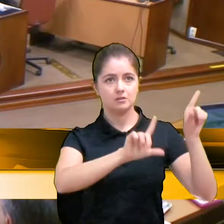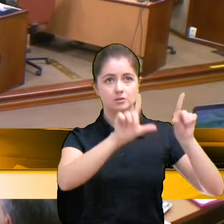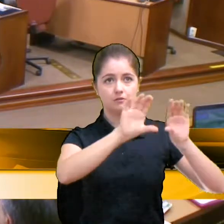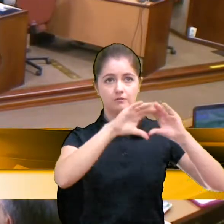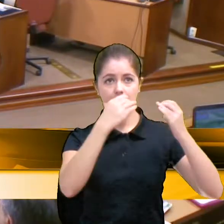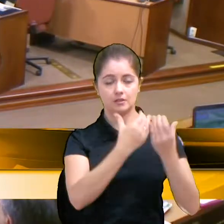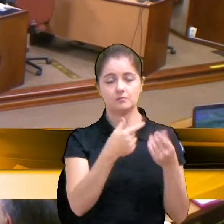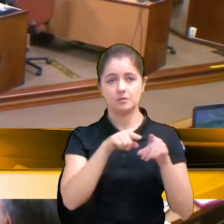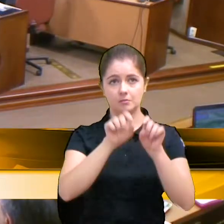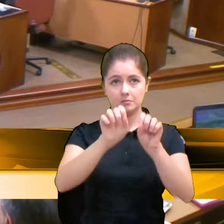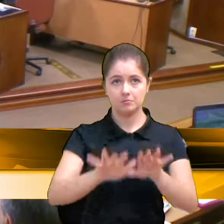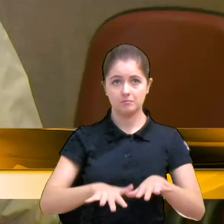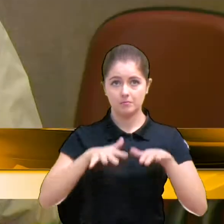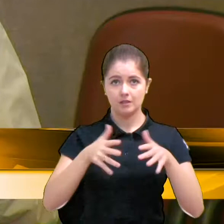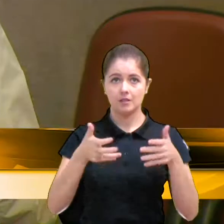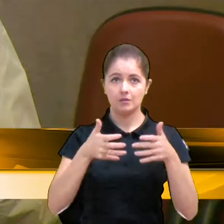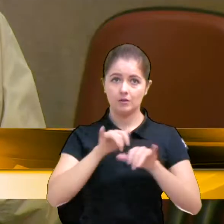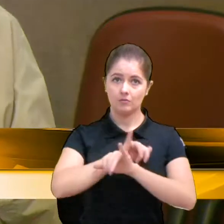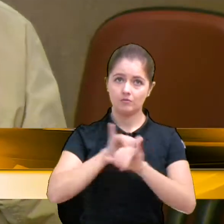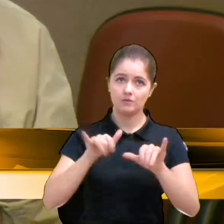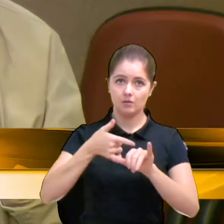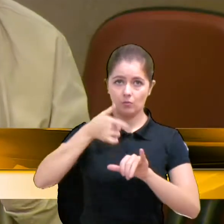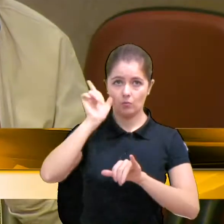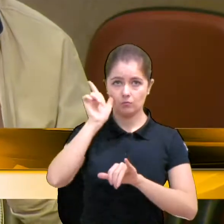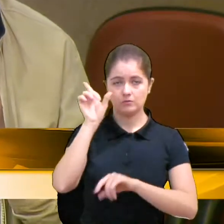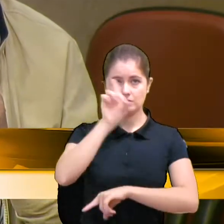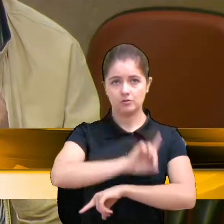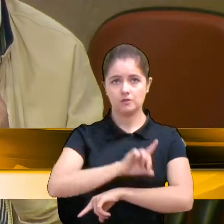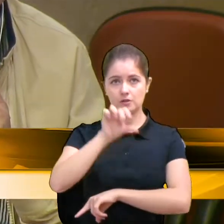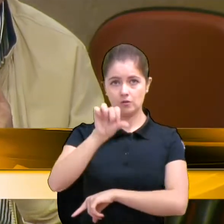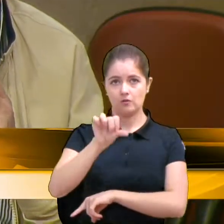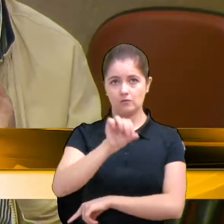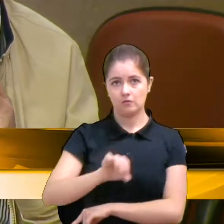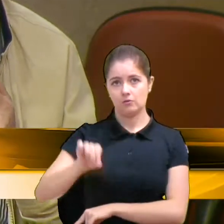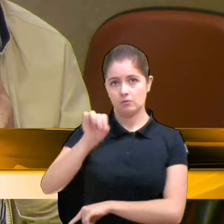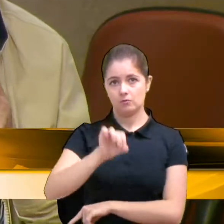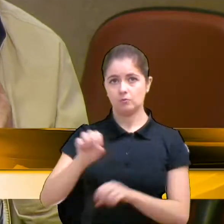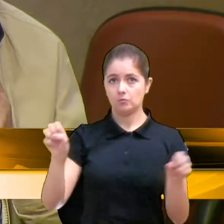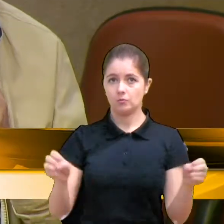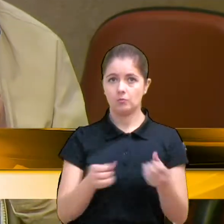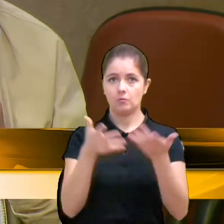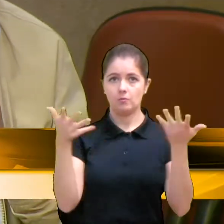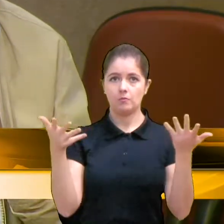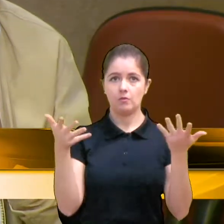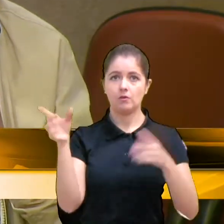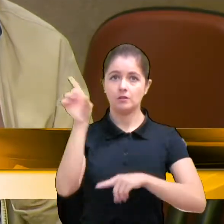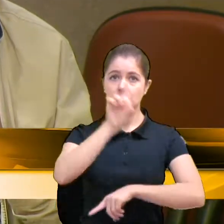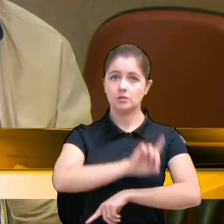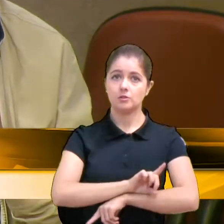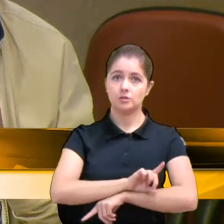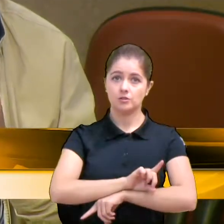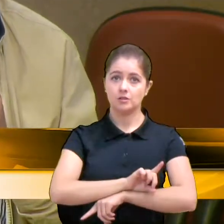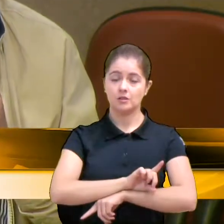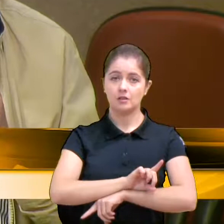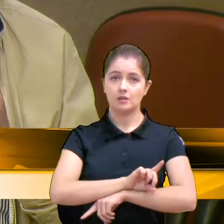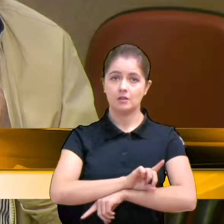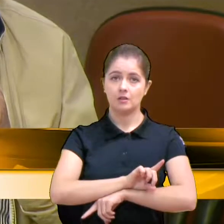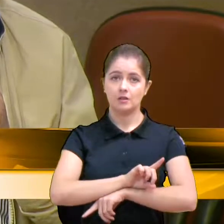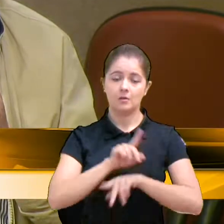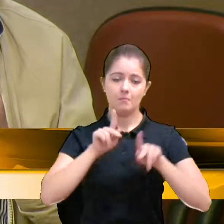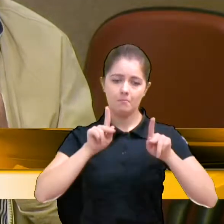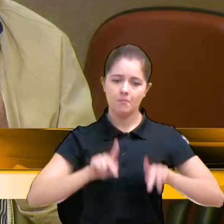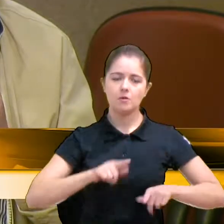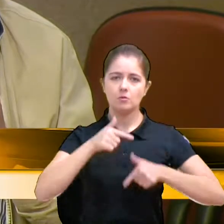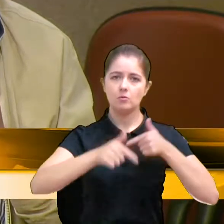fazer o registro. Ontem, dia 9 de outubro, se comemorou o Dia do Açougueiro.